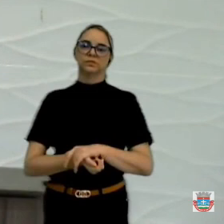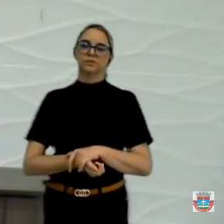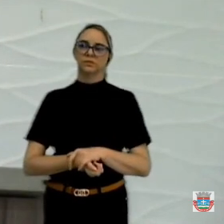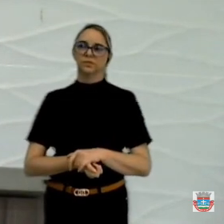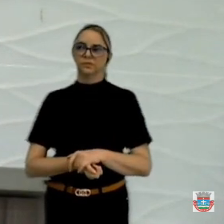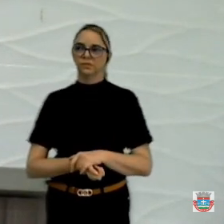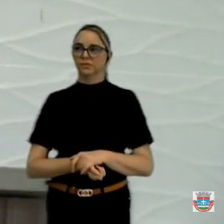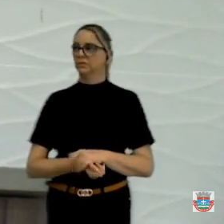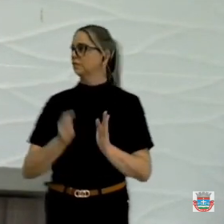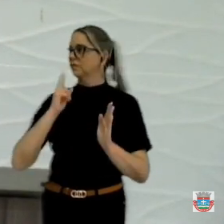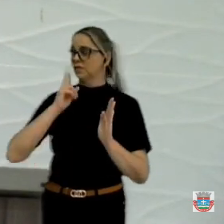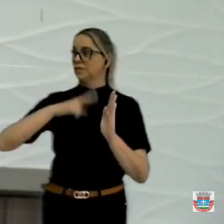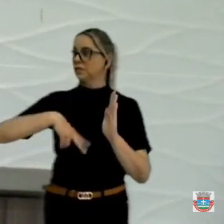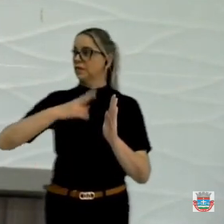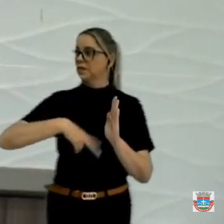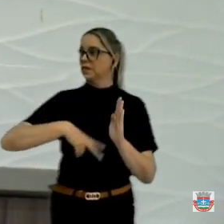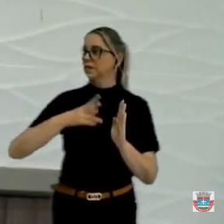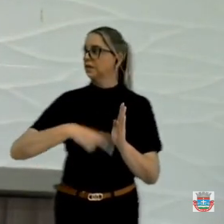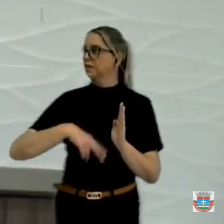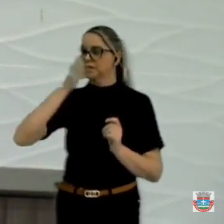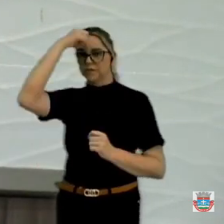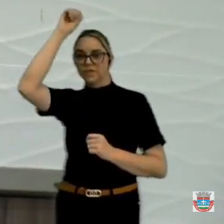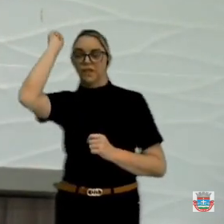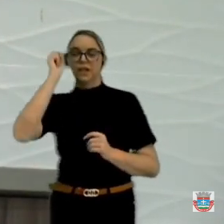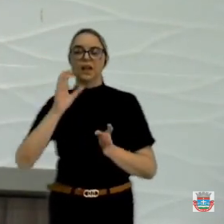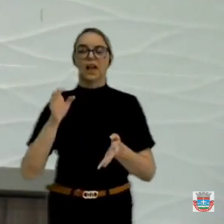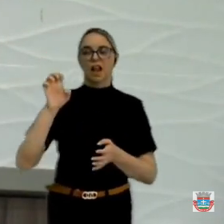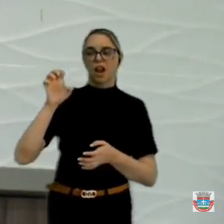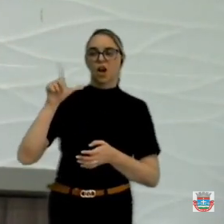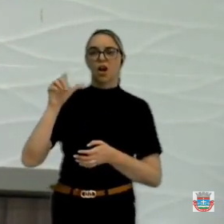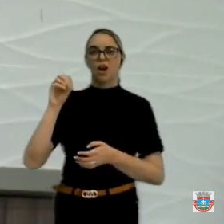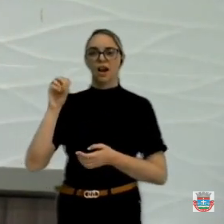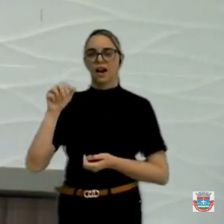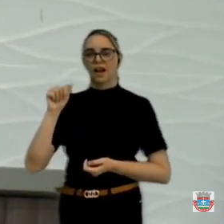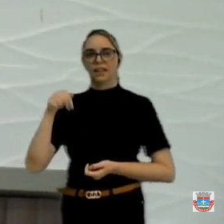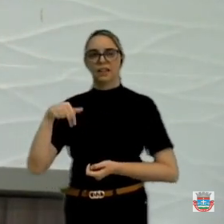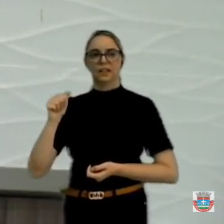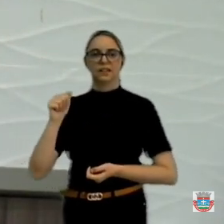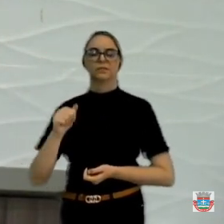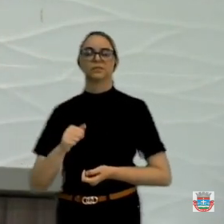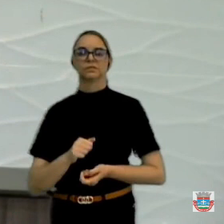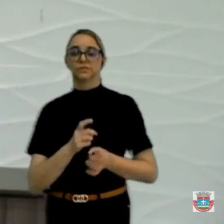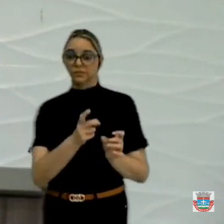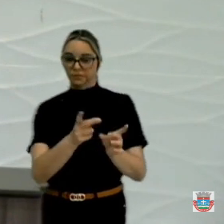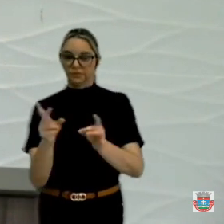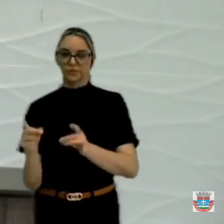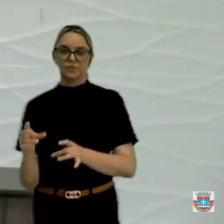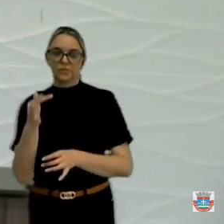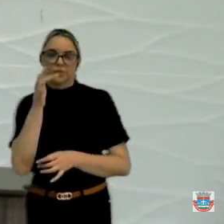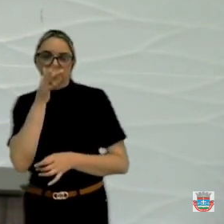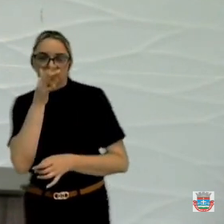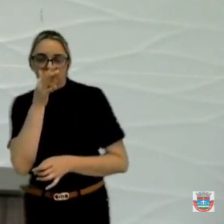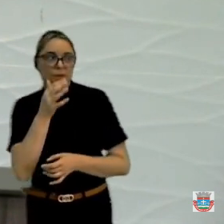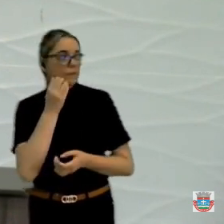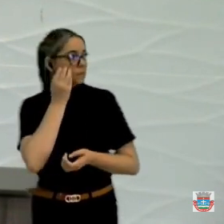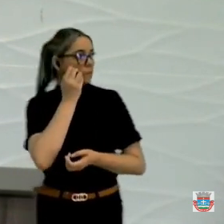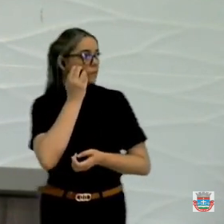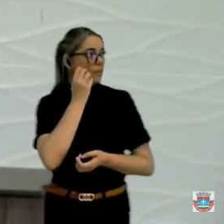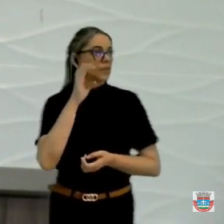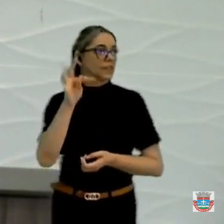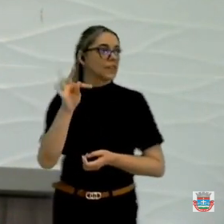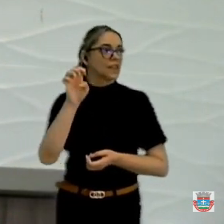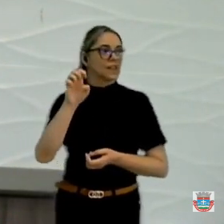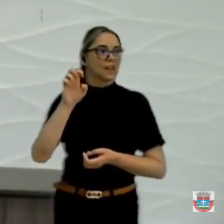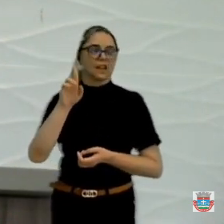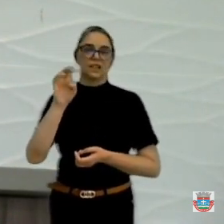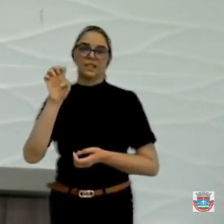Não vou ler mais não, né, Sidney? A Luana, né, que vem de... Sempre está vendendo suas flores lá na feira. A Tereza